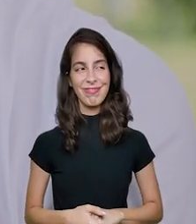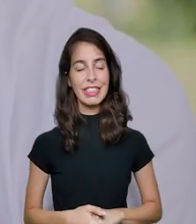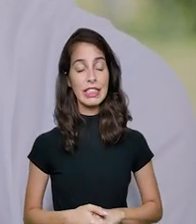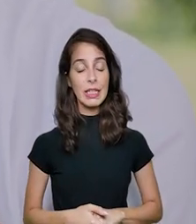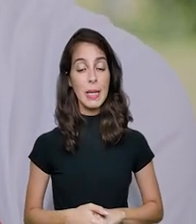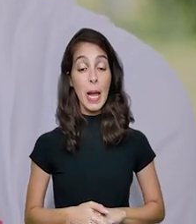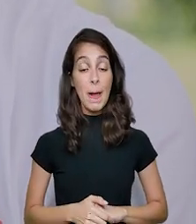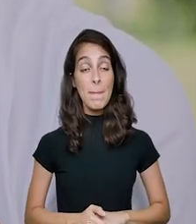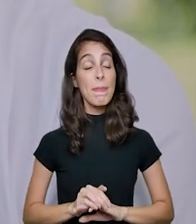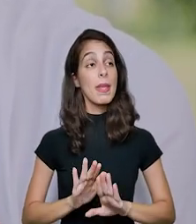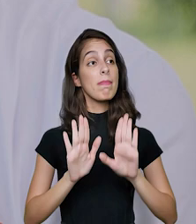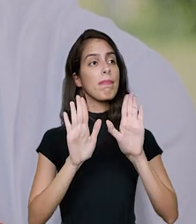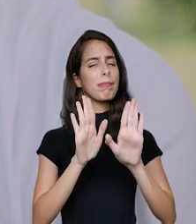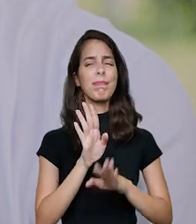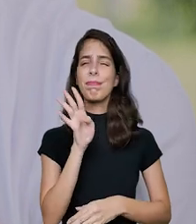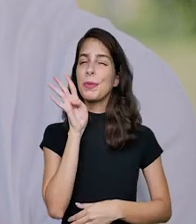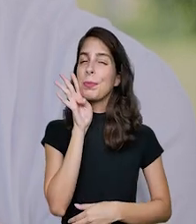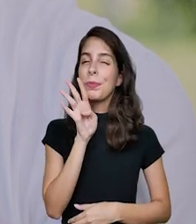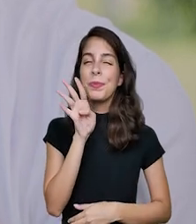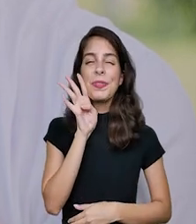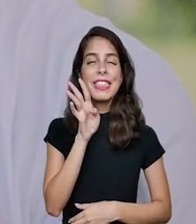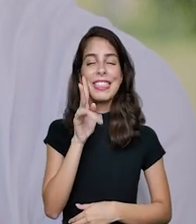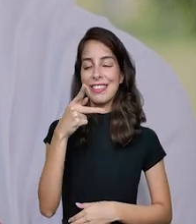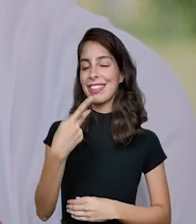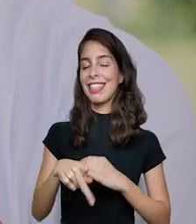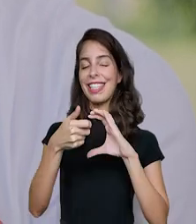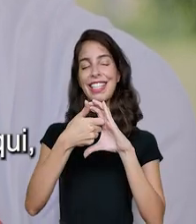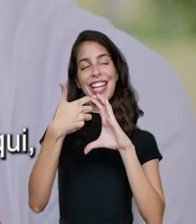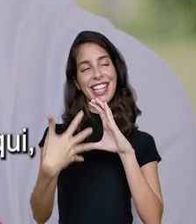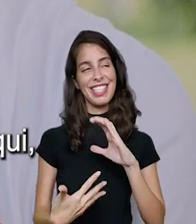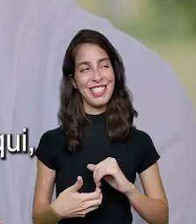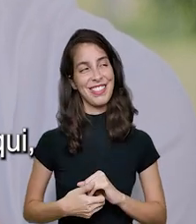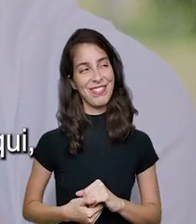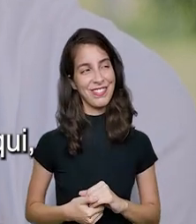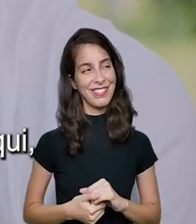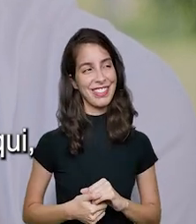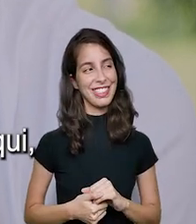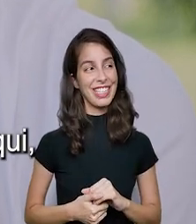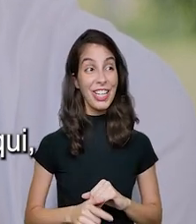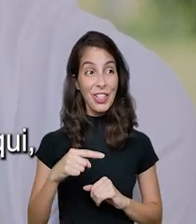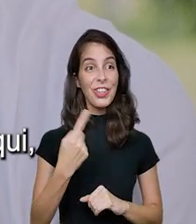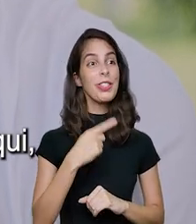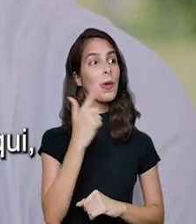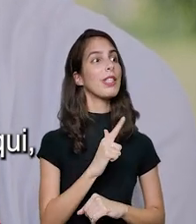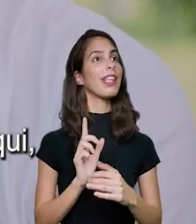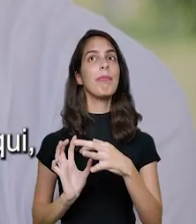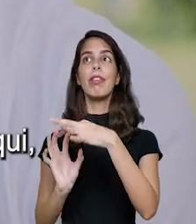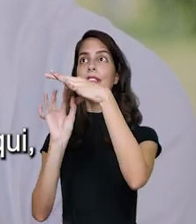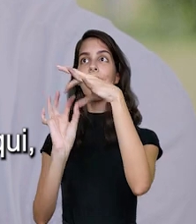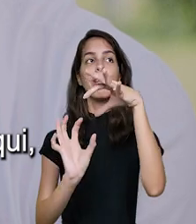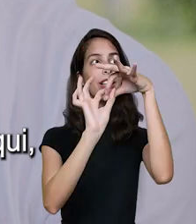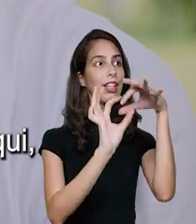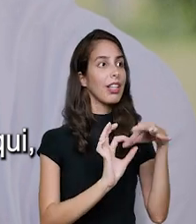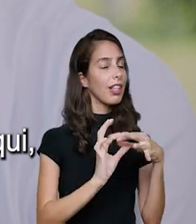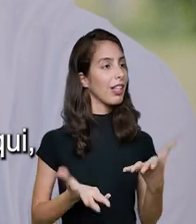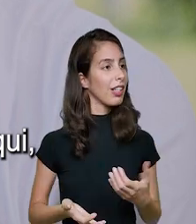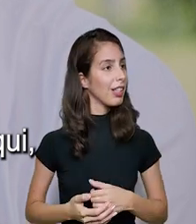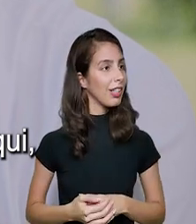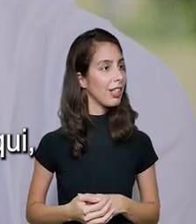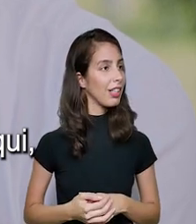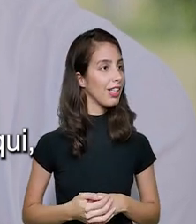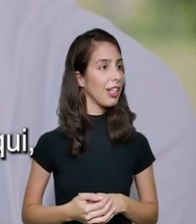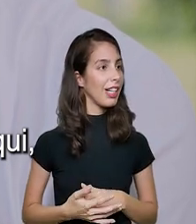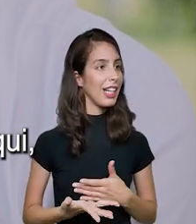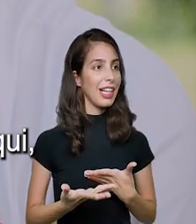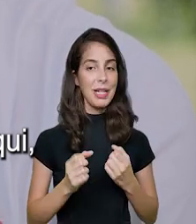uma característica muito legal na com a gente sabe nós conseguimos trabalhar em redes você veja hoje aqui estão os diretores